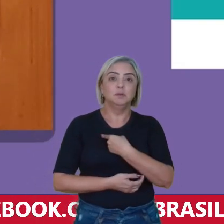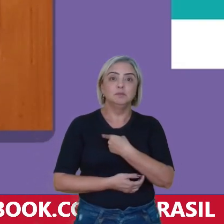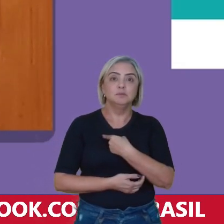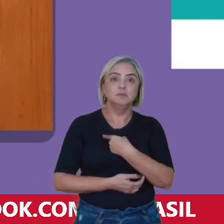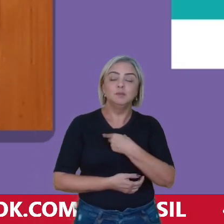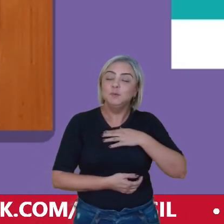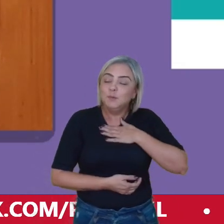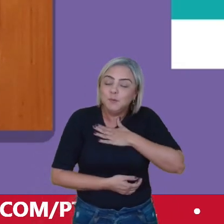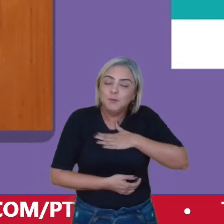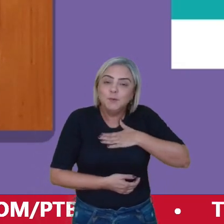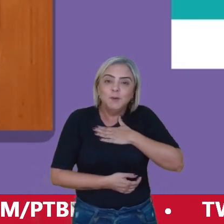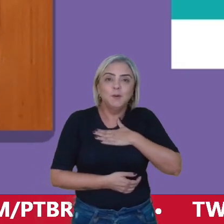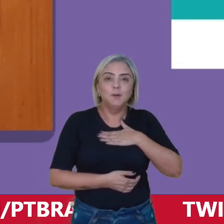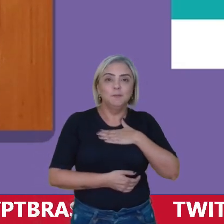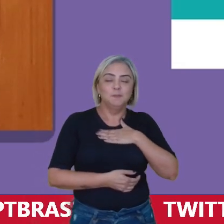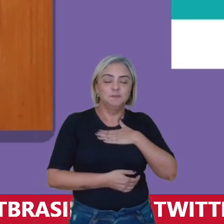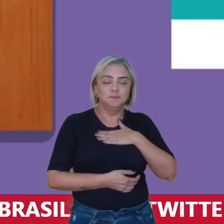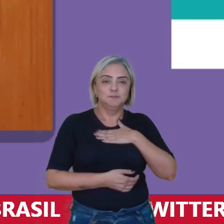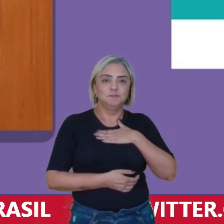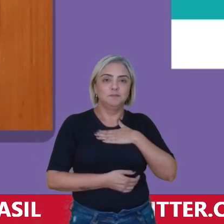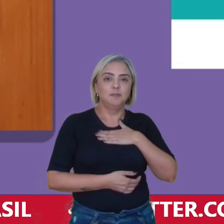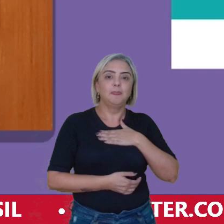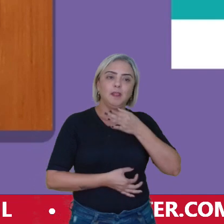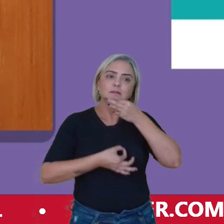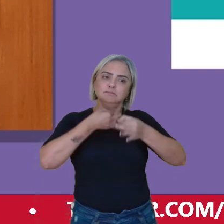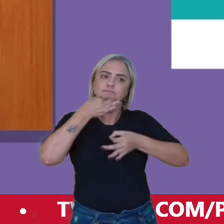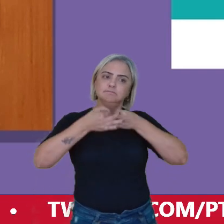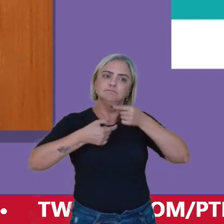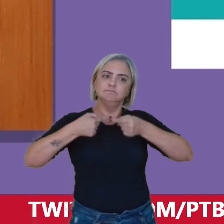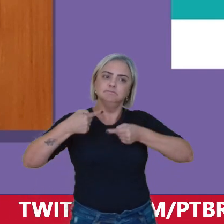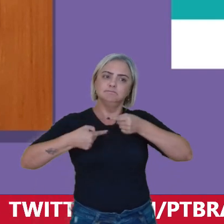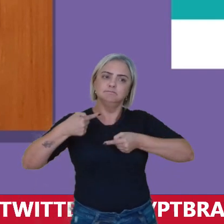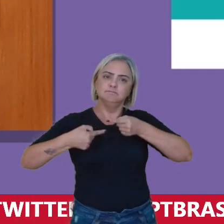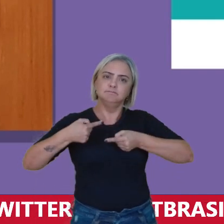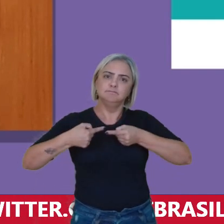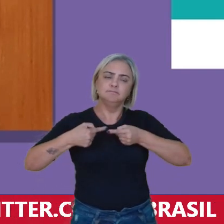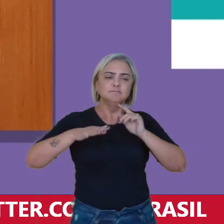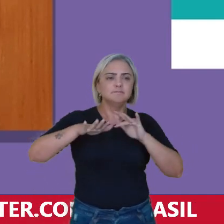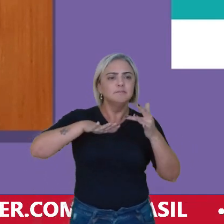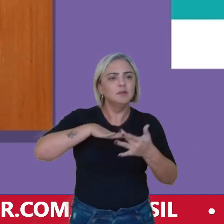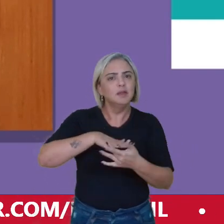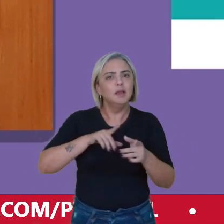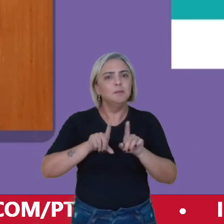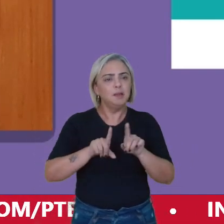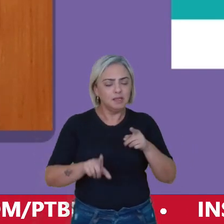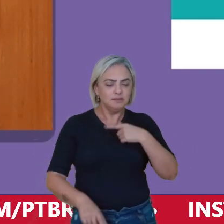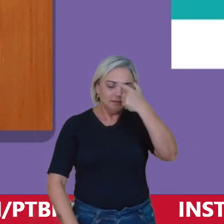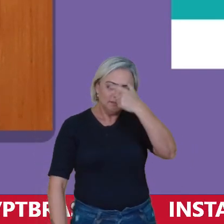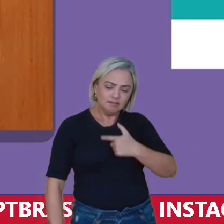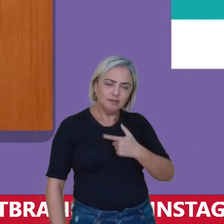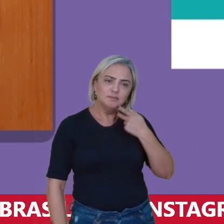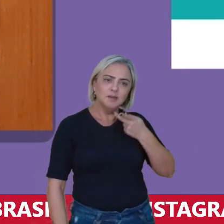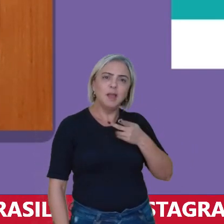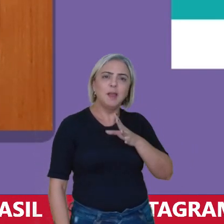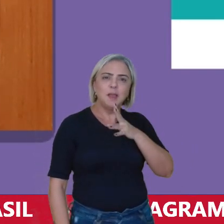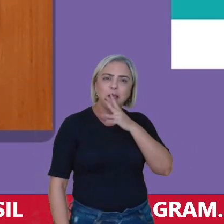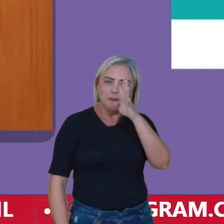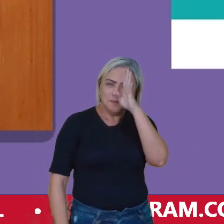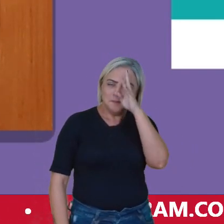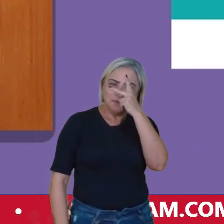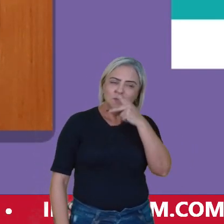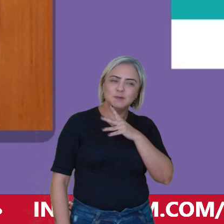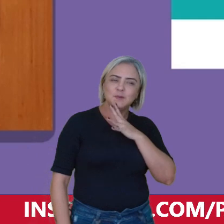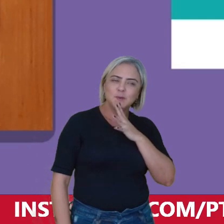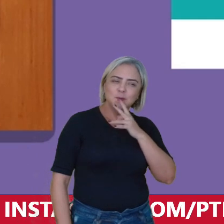a gente gosta de, além de colocar nossas posições políticas, né, nossas redes, mas falar um pouco da gente também. É bom que as pessoas nos